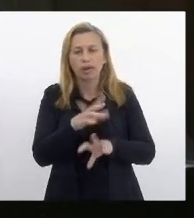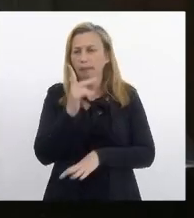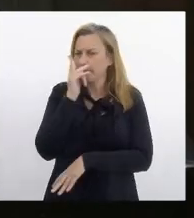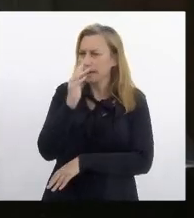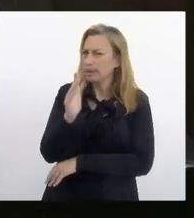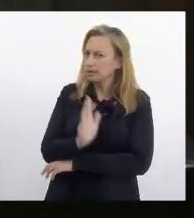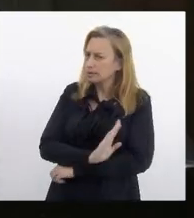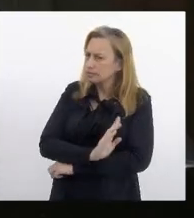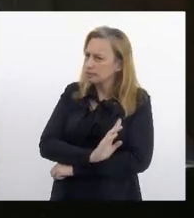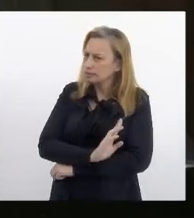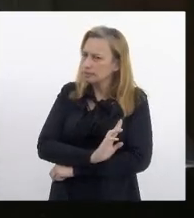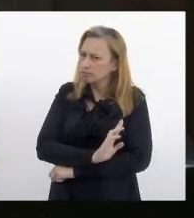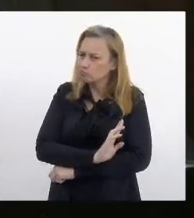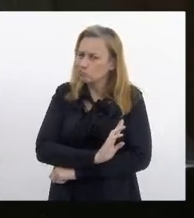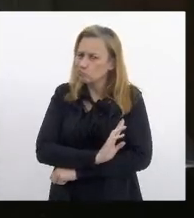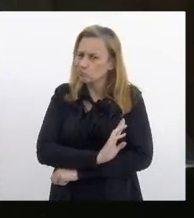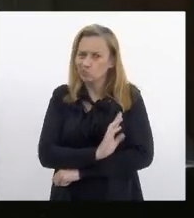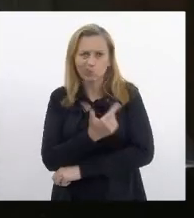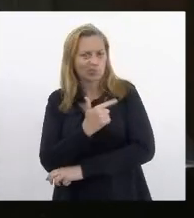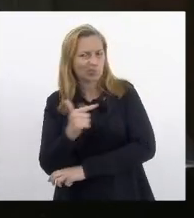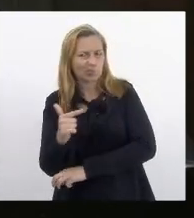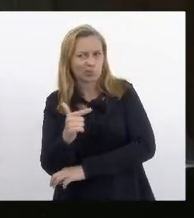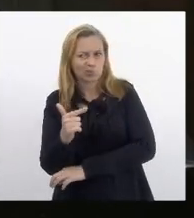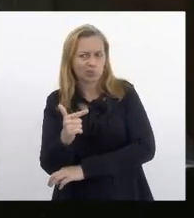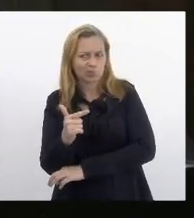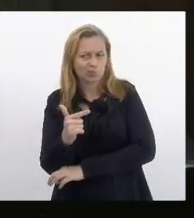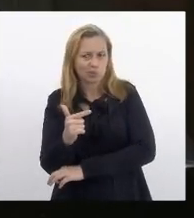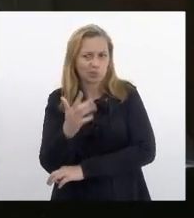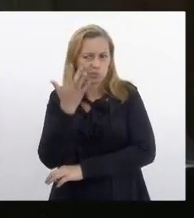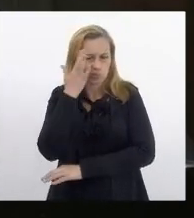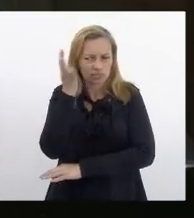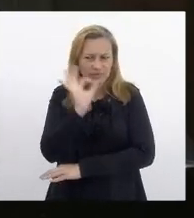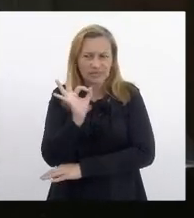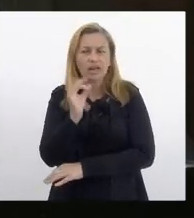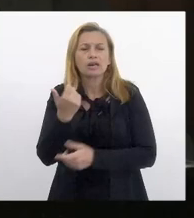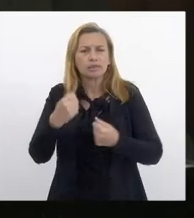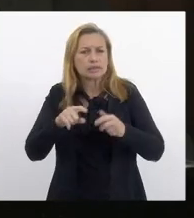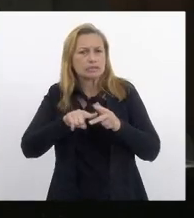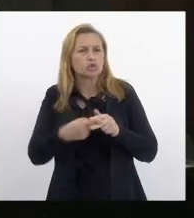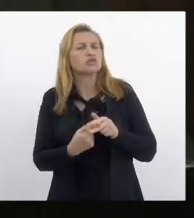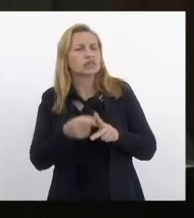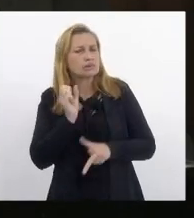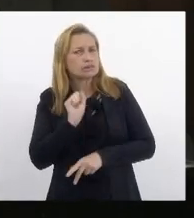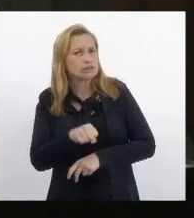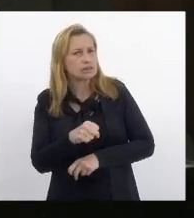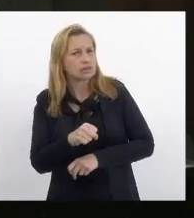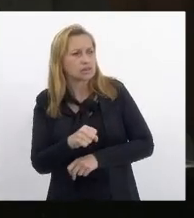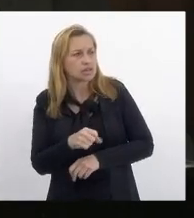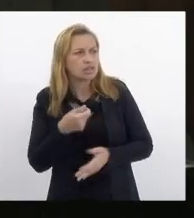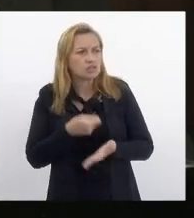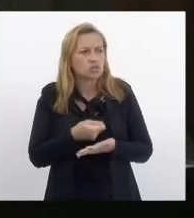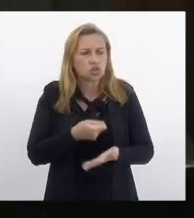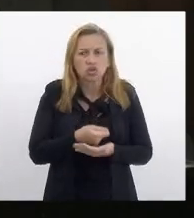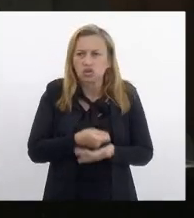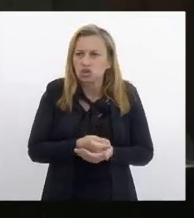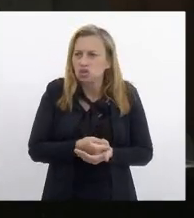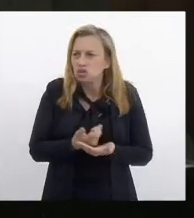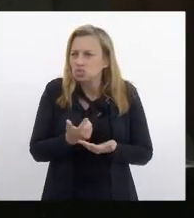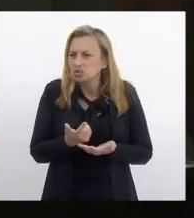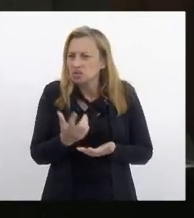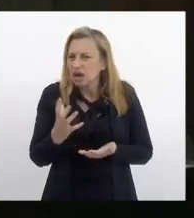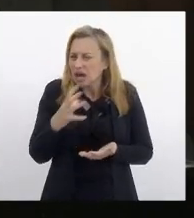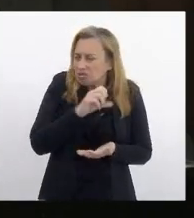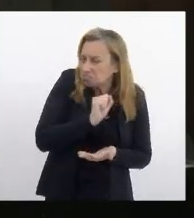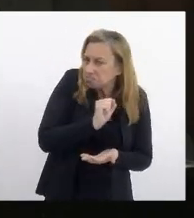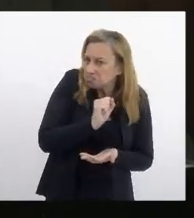parece que não tem razoabilidade, que precisa ser modificado essa exigência de uma hora para